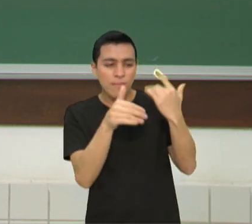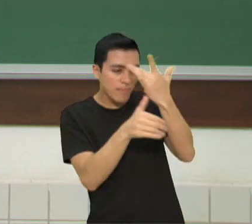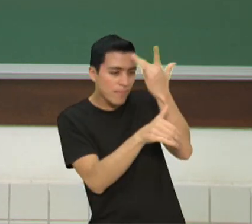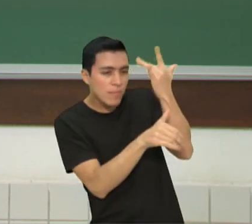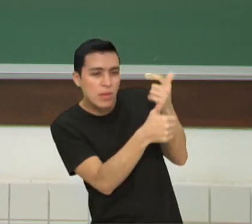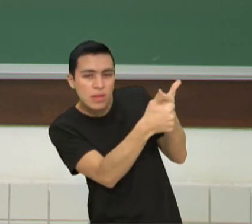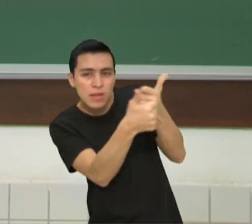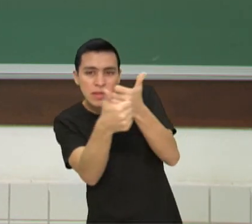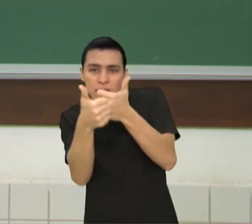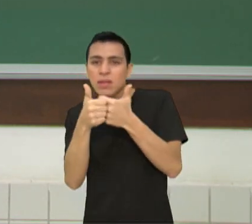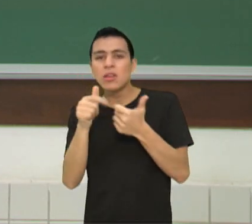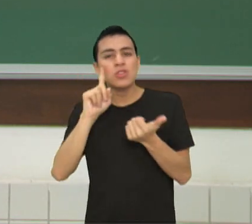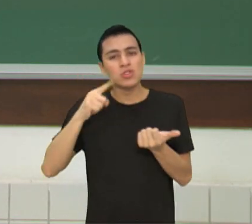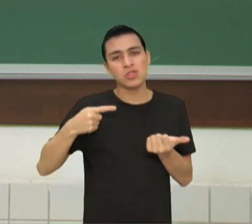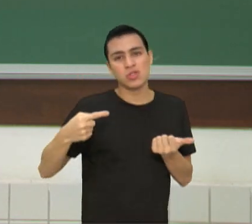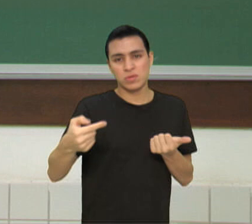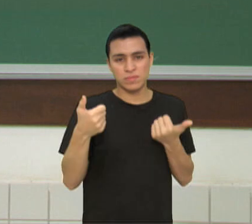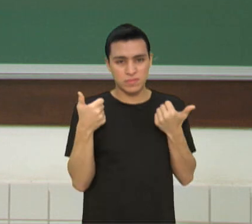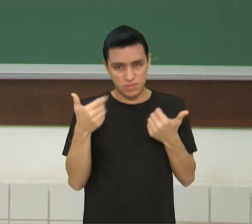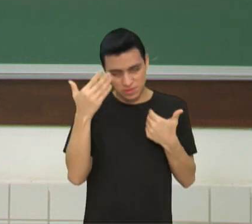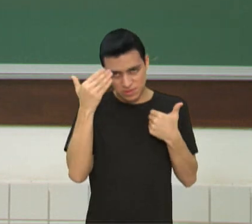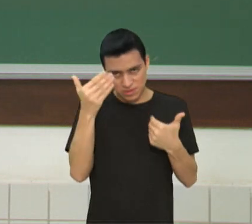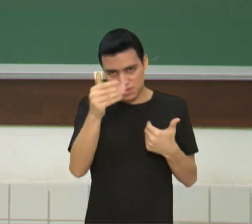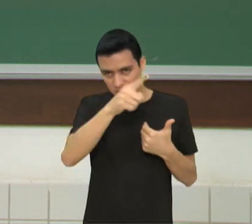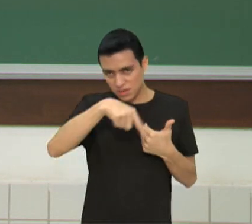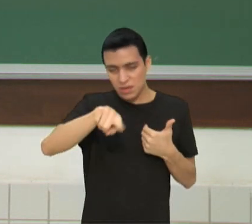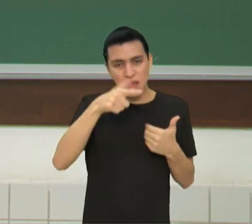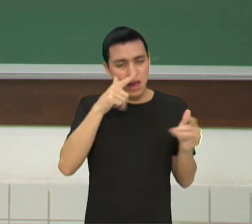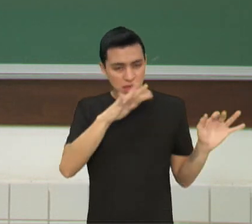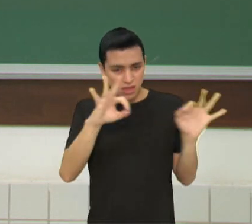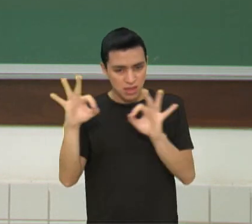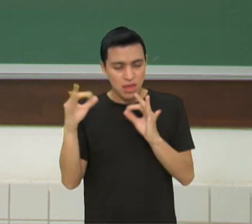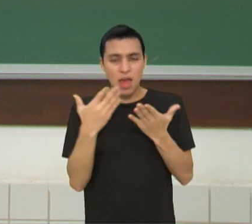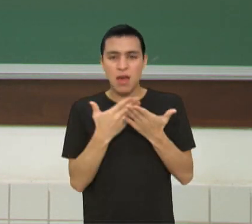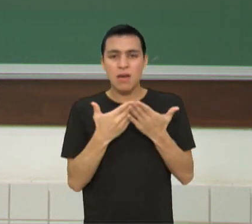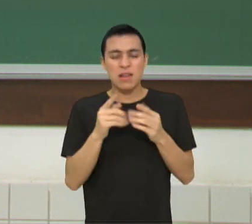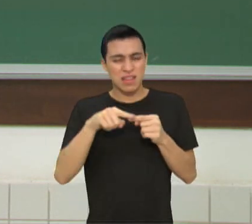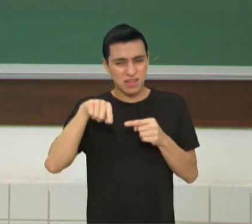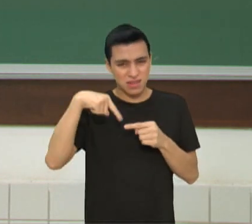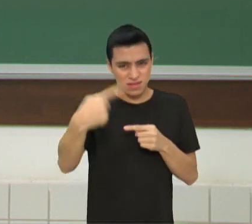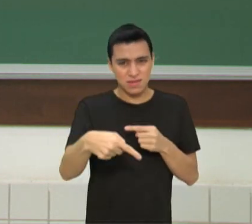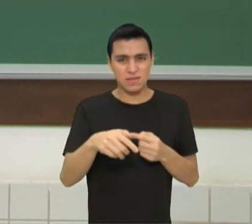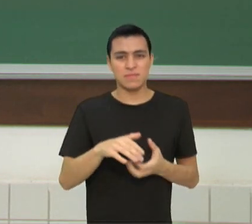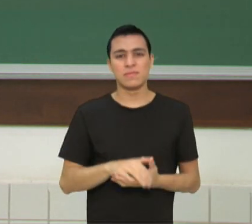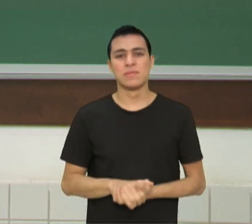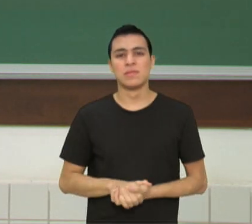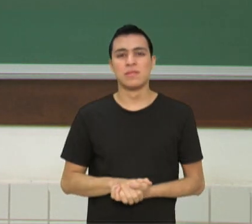você. Mantenha uma rotina. Obrigado por acompanhar mais uma aula e até a próxima.